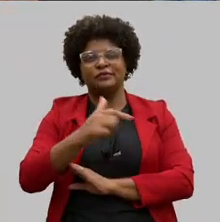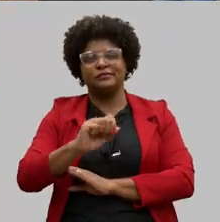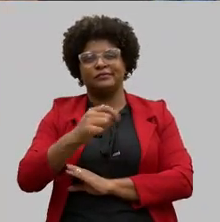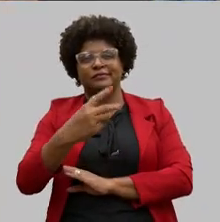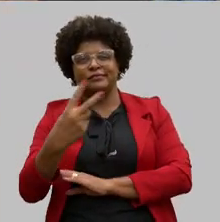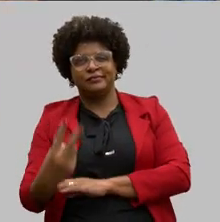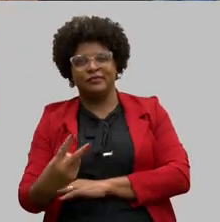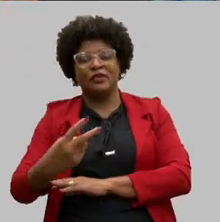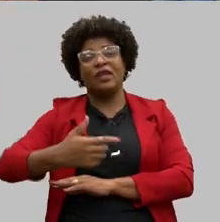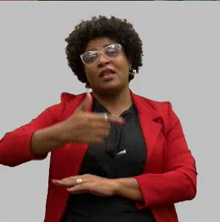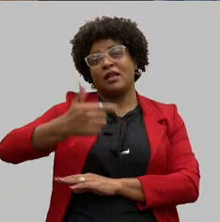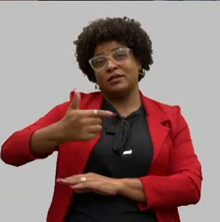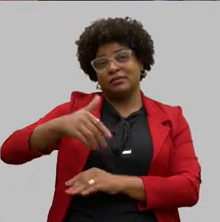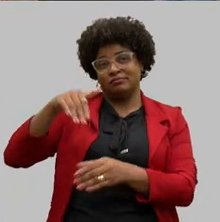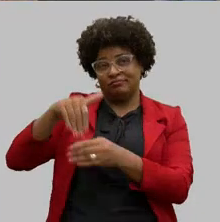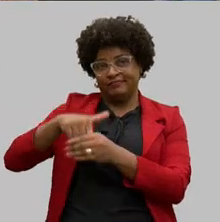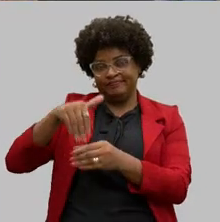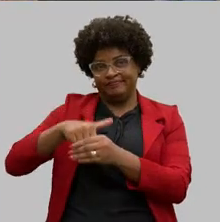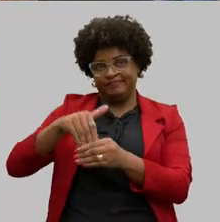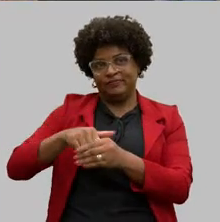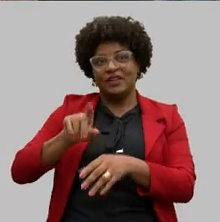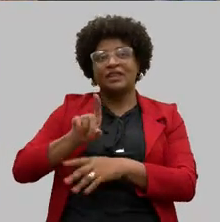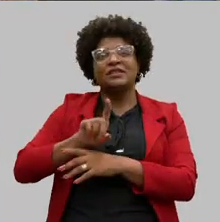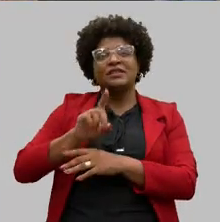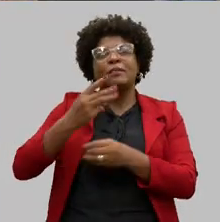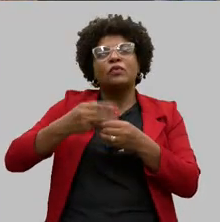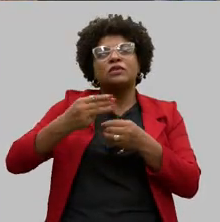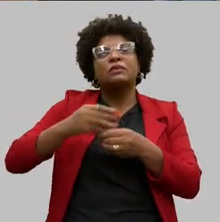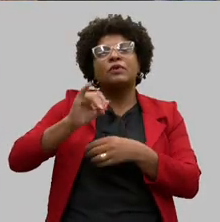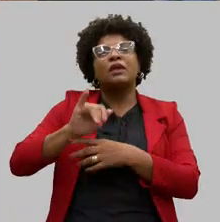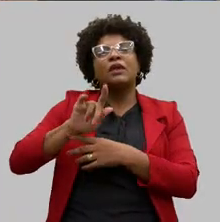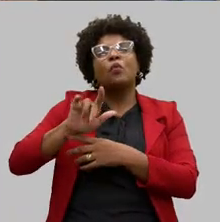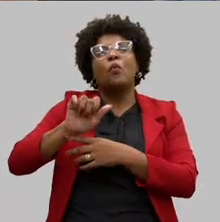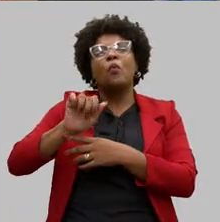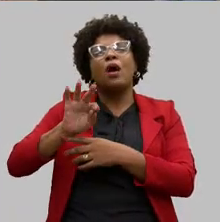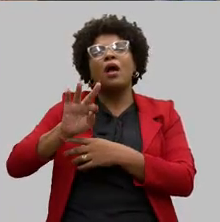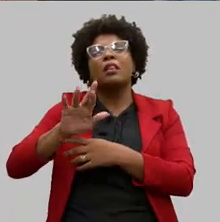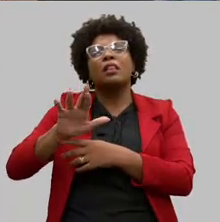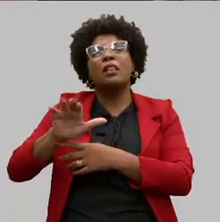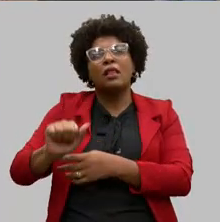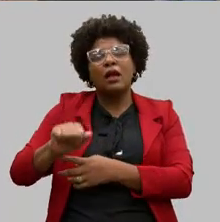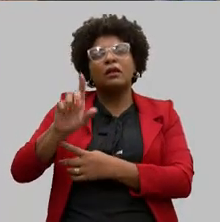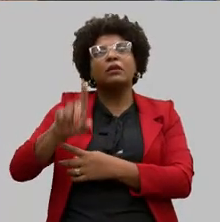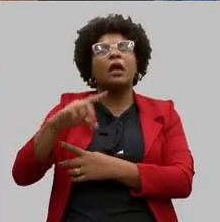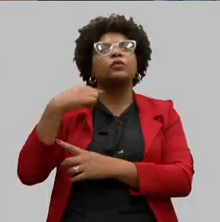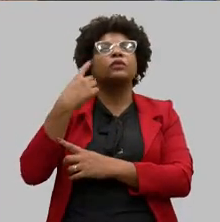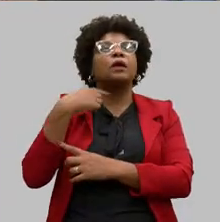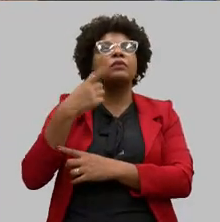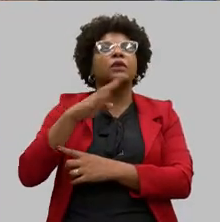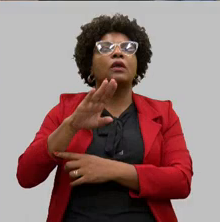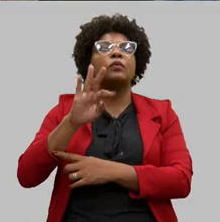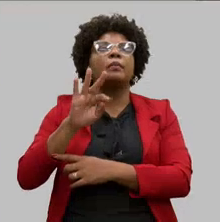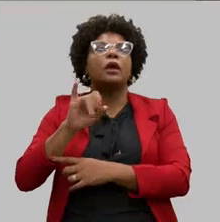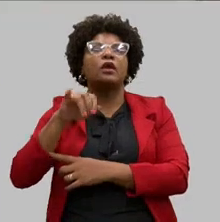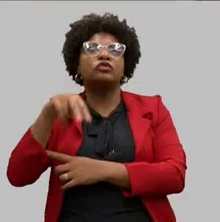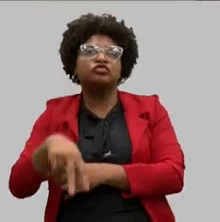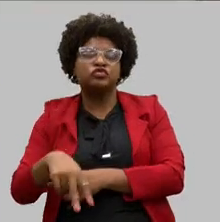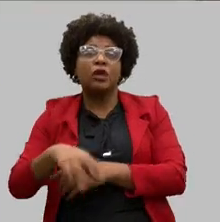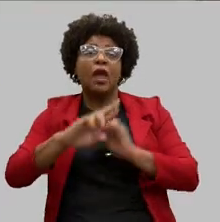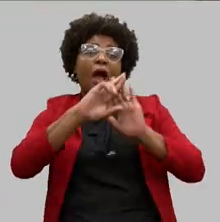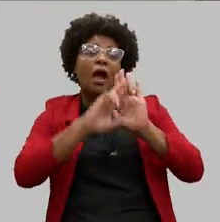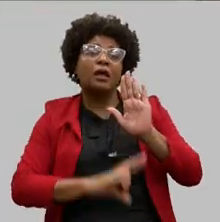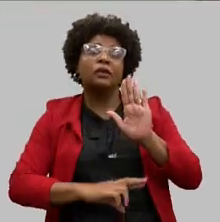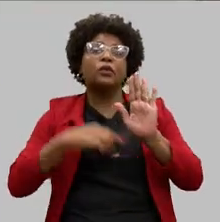a doar ao município de Iguatama o imóvel que especifica de autoria do deputado Betinho Pinto coelho relator é a deputada naara